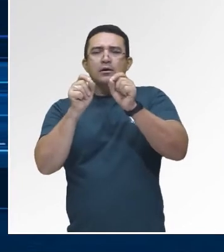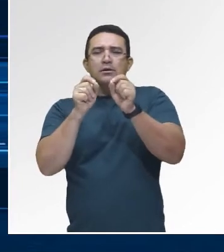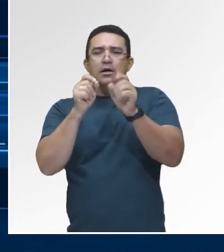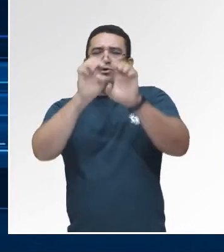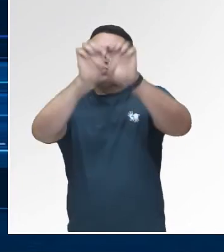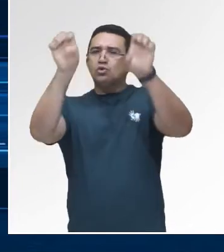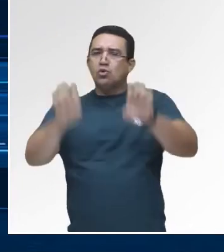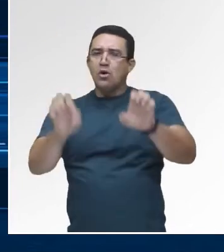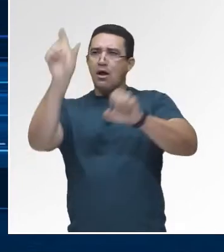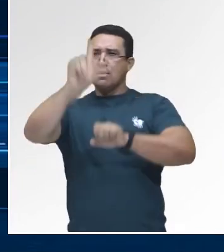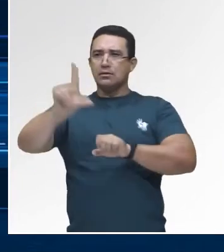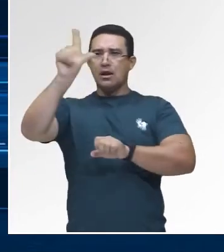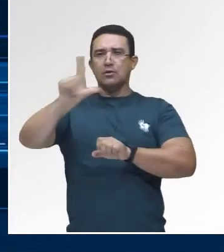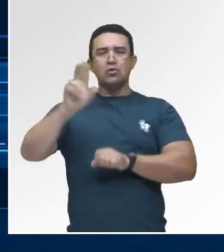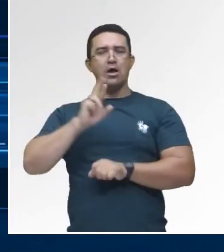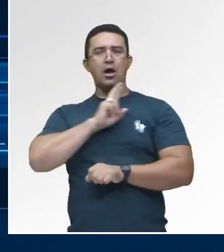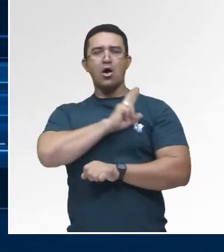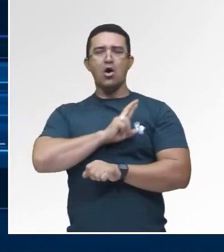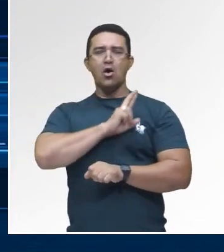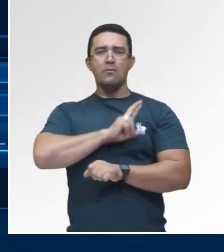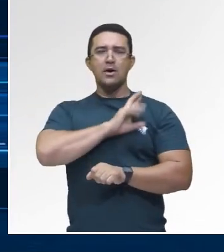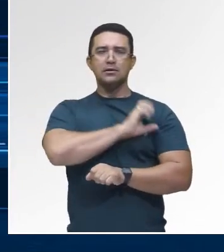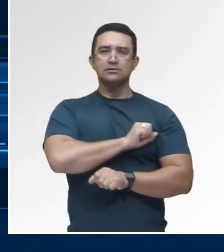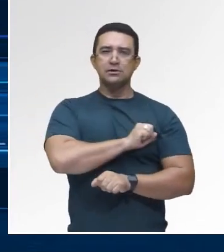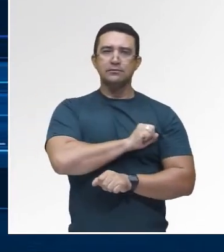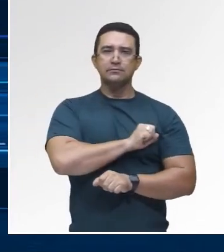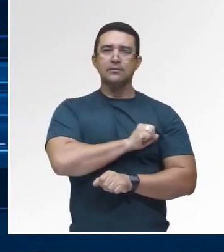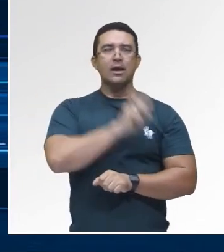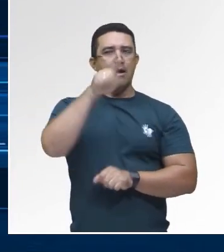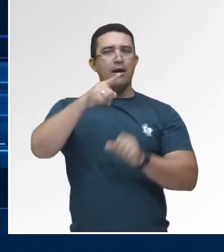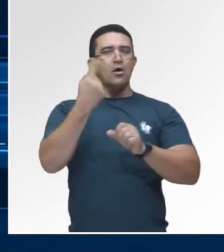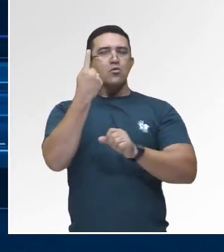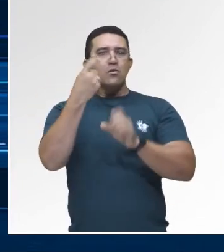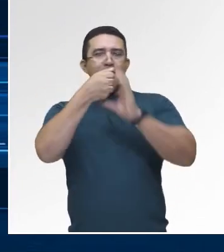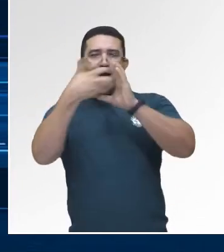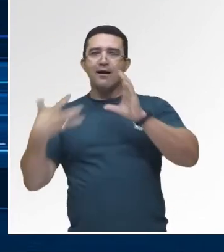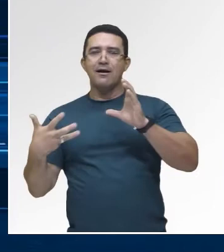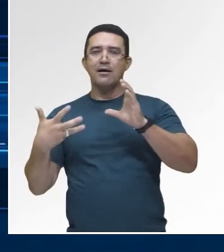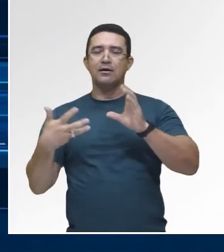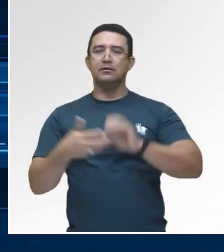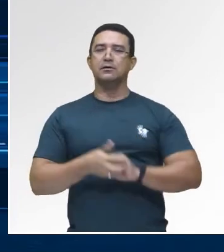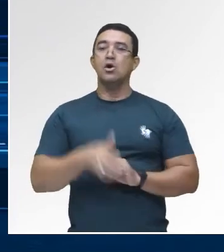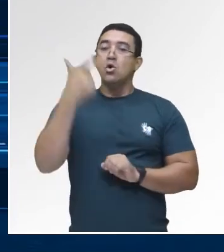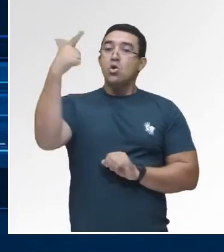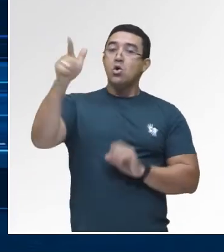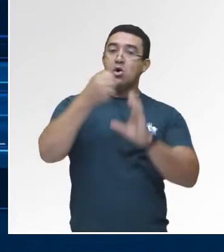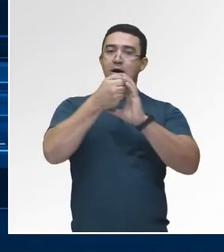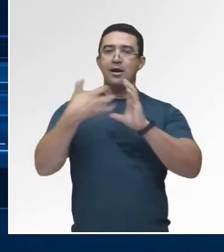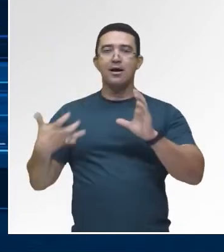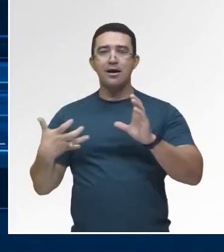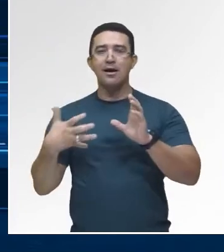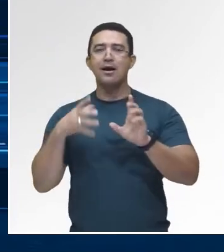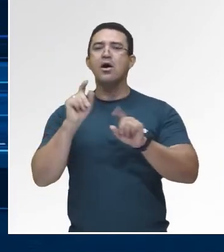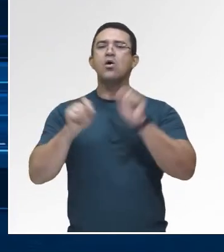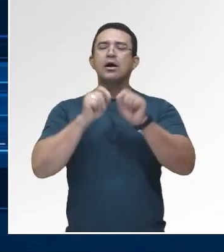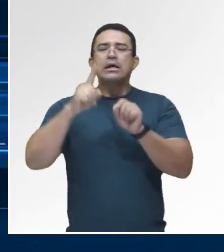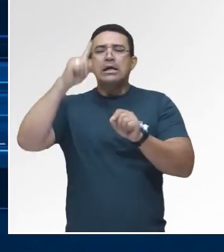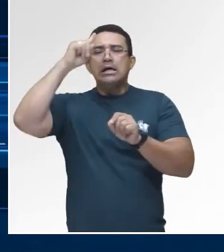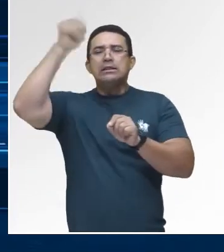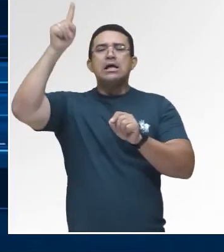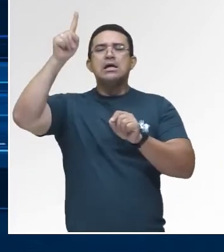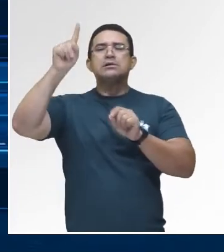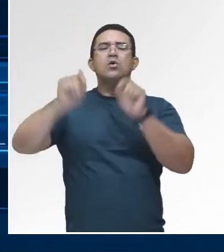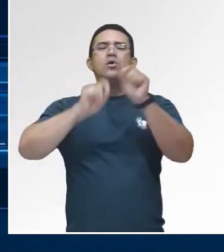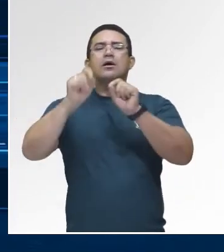na literatura romântica. É uma das características. Outra característica, idealização da mulher.